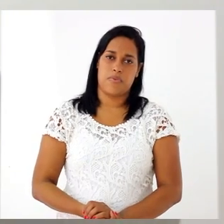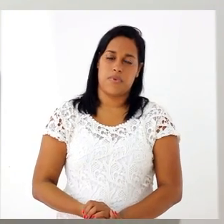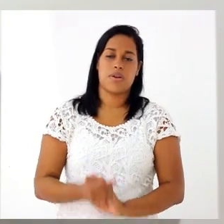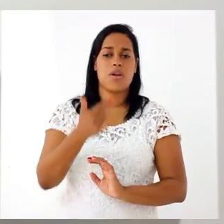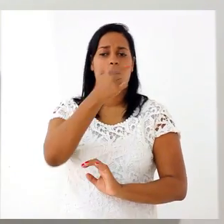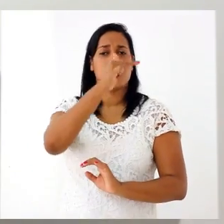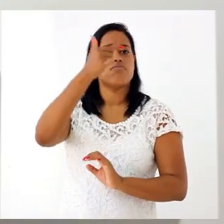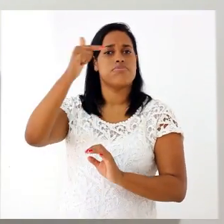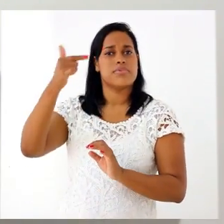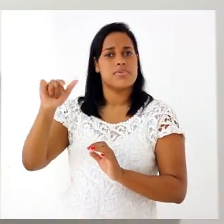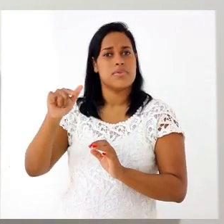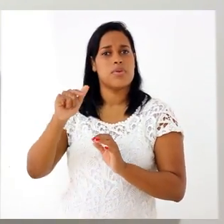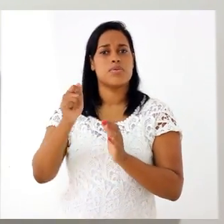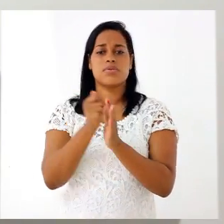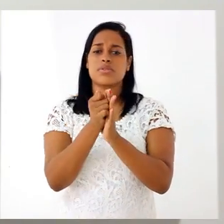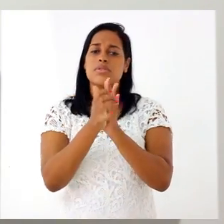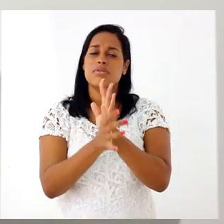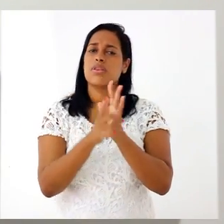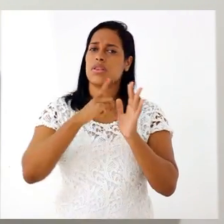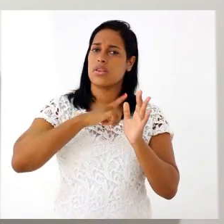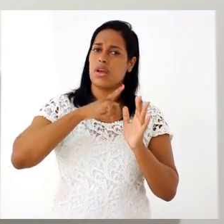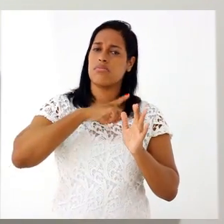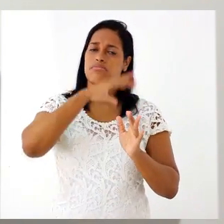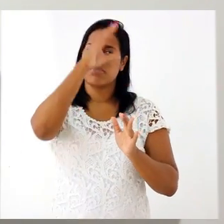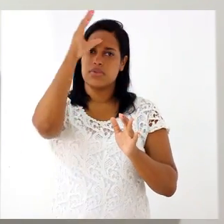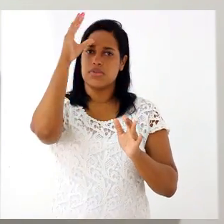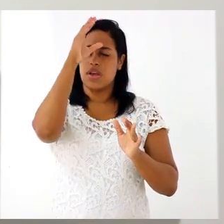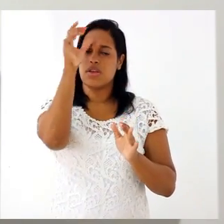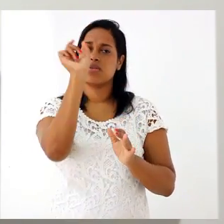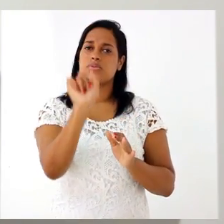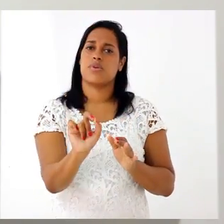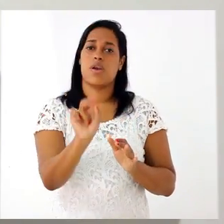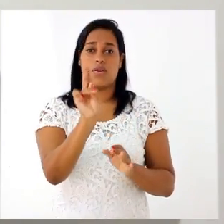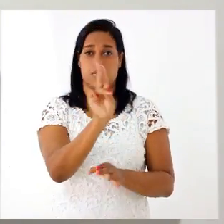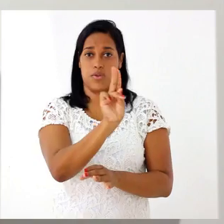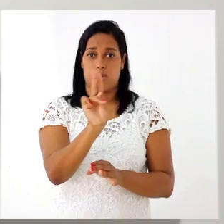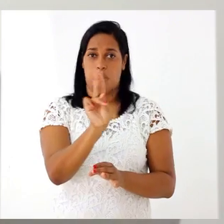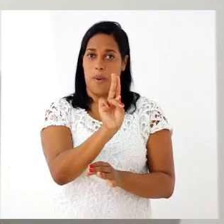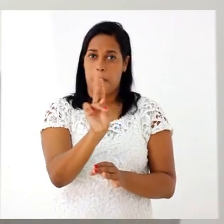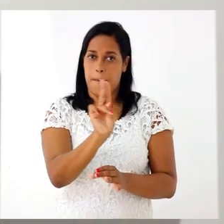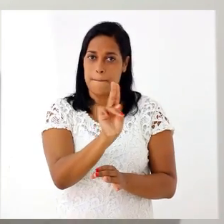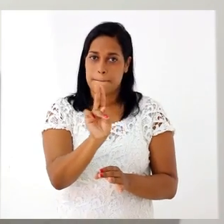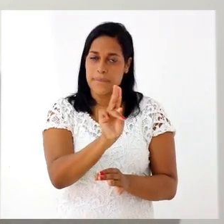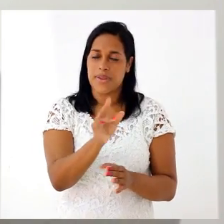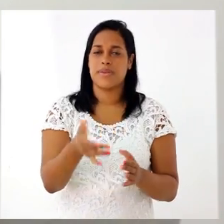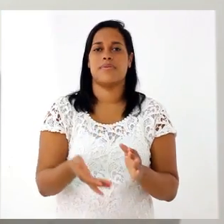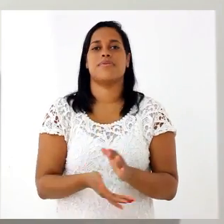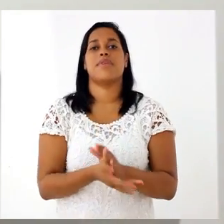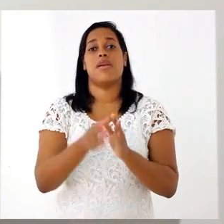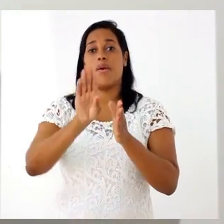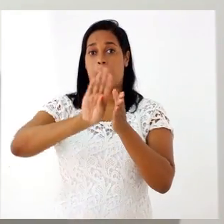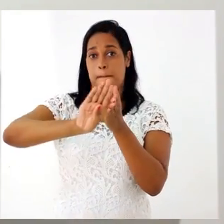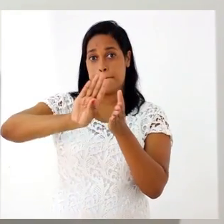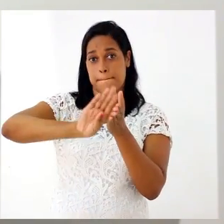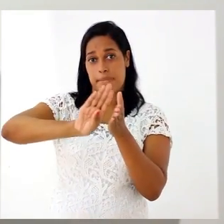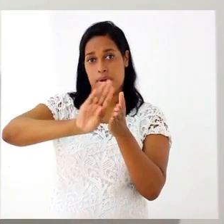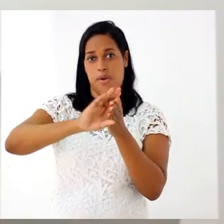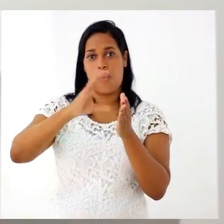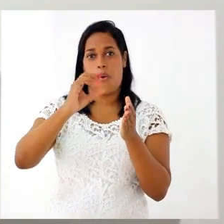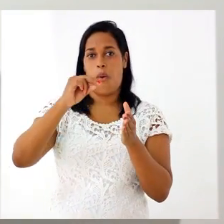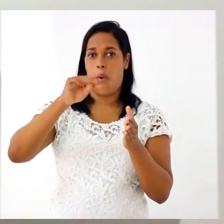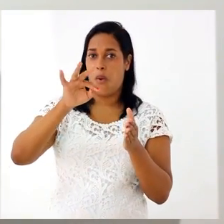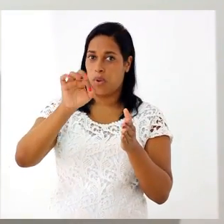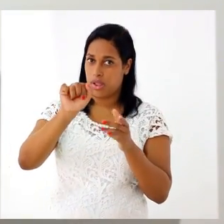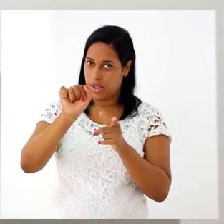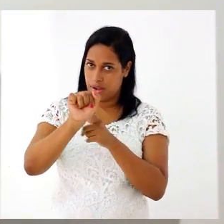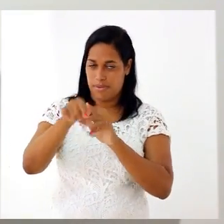Que outros atributos o cliente possa ter? Ele tem um nome, né? Ele tem uma conta, um número de conta